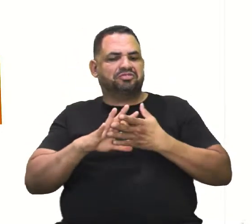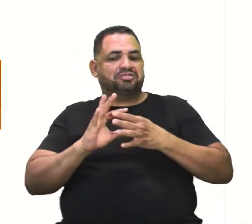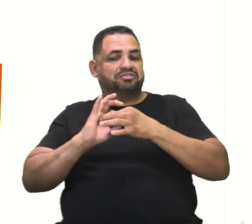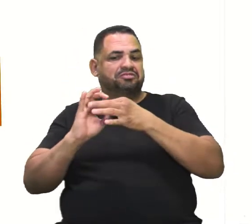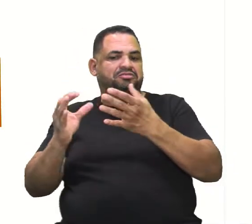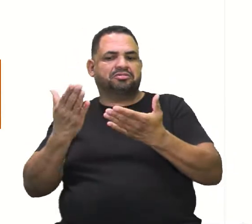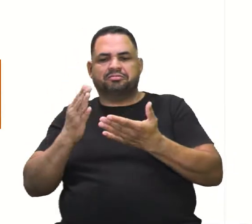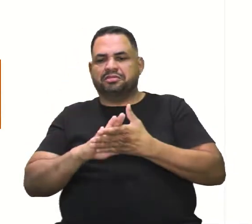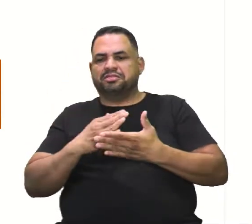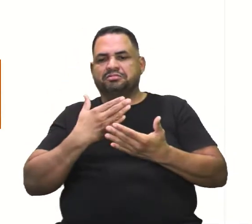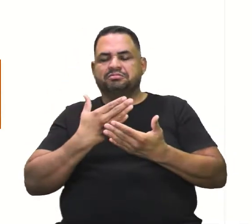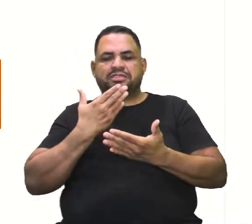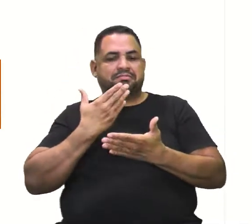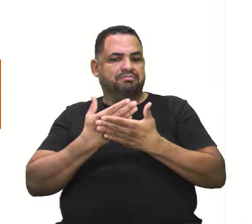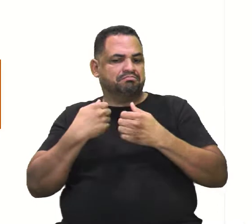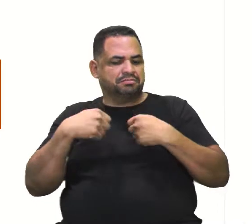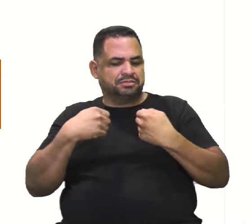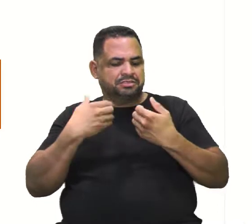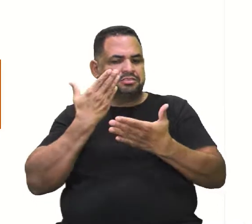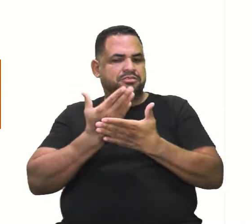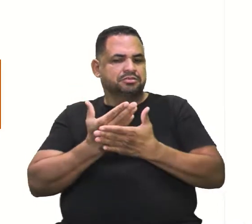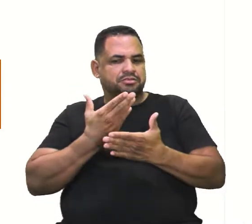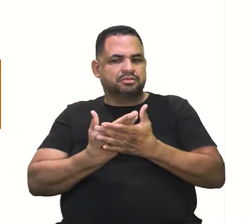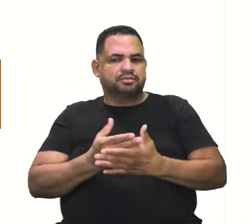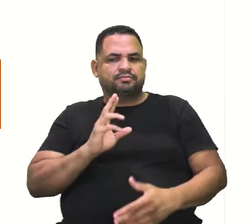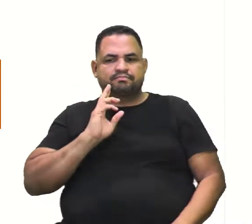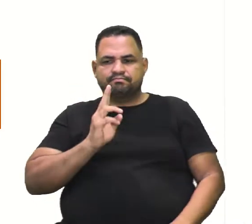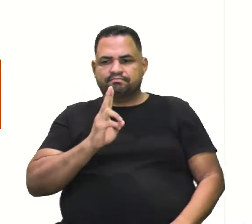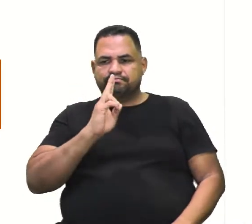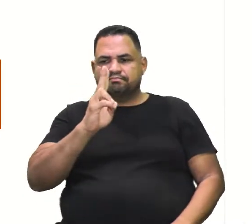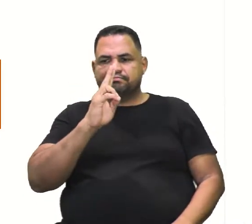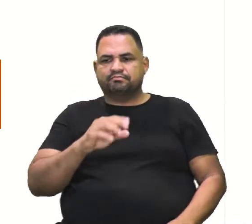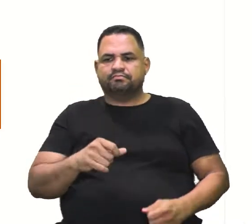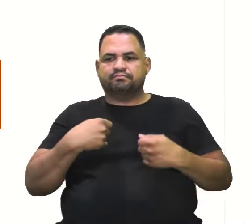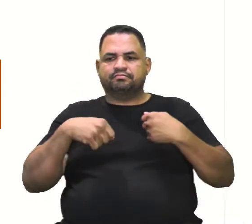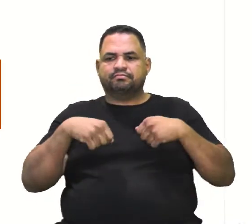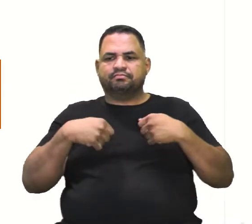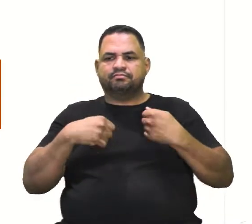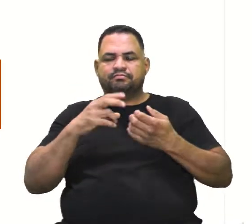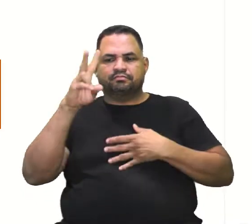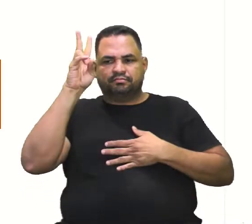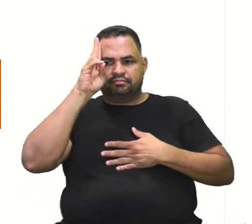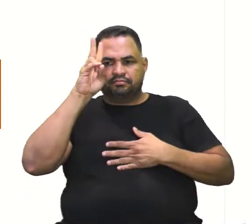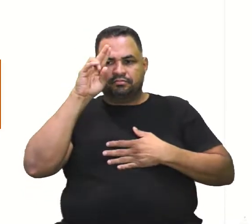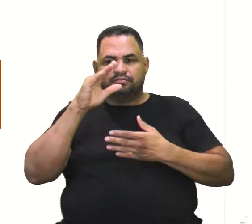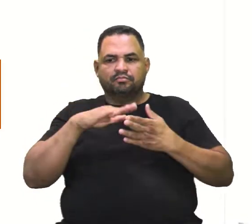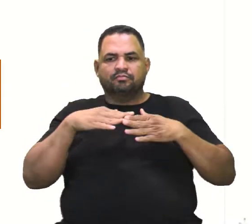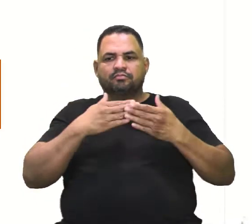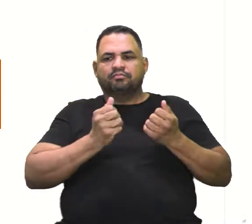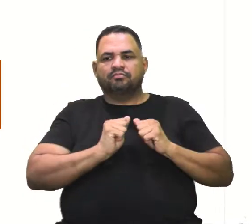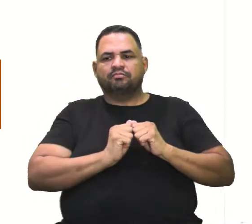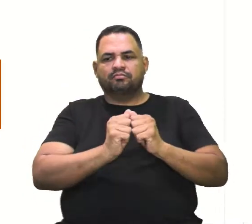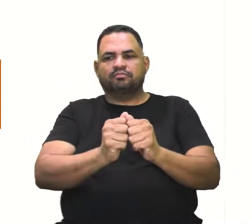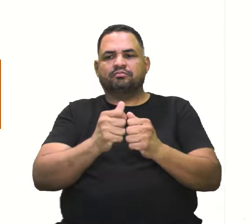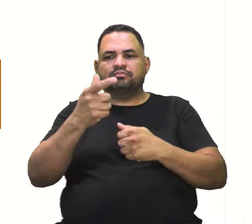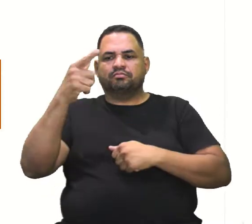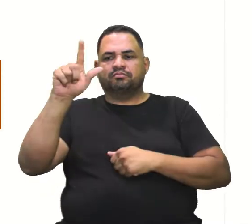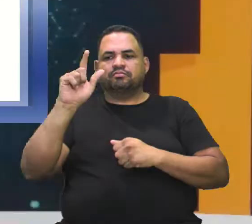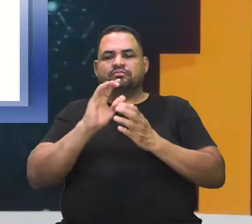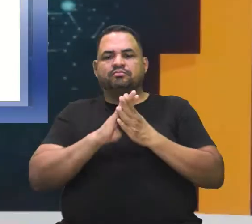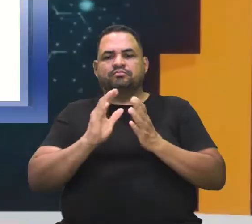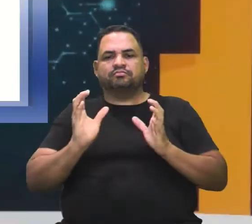estudar, vem com a gente! Então, nós vamos precisar agora relembrar com vocês